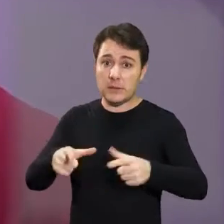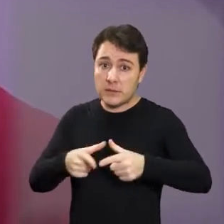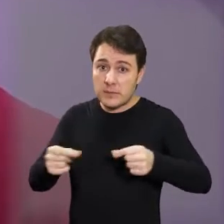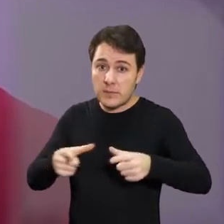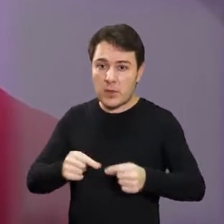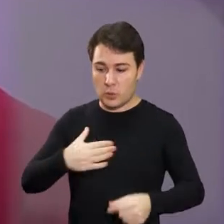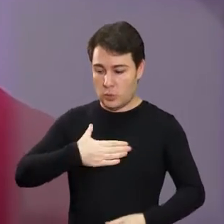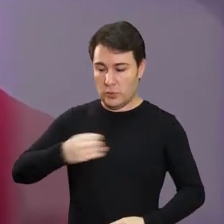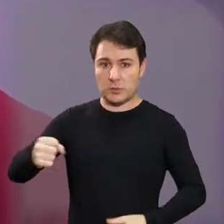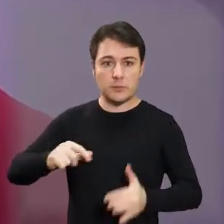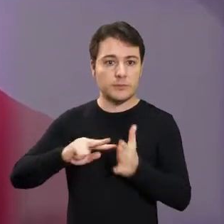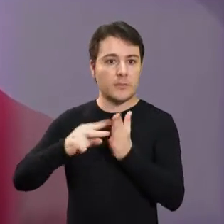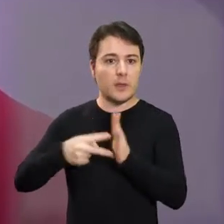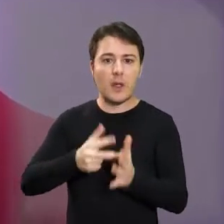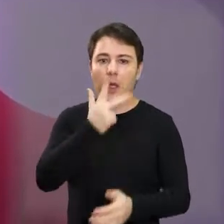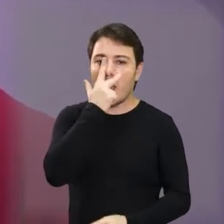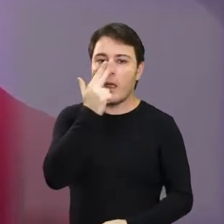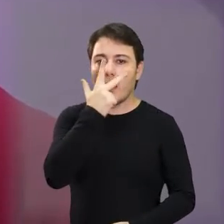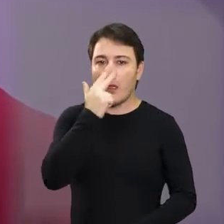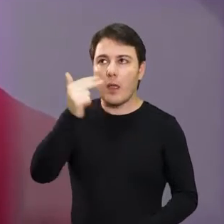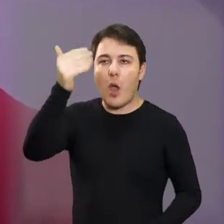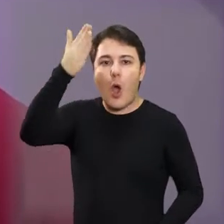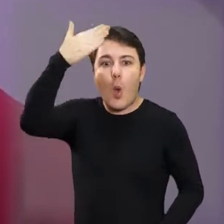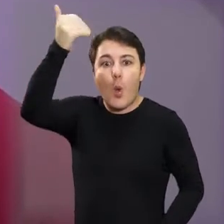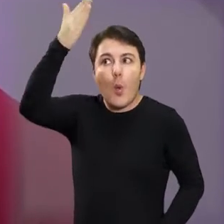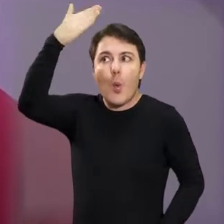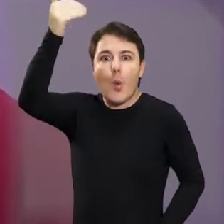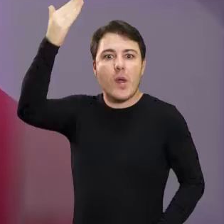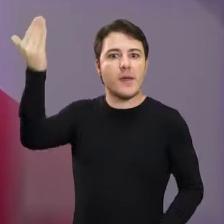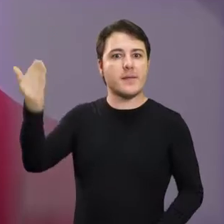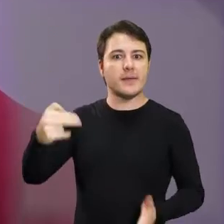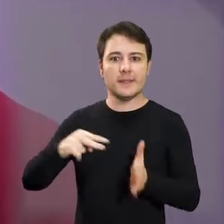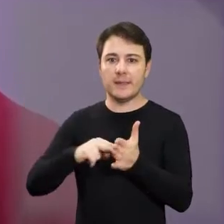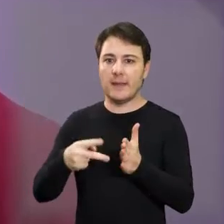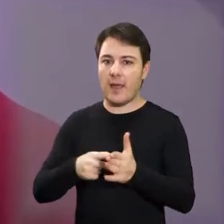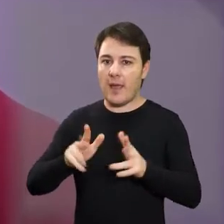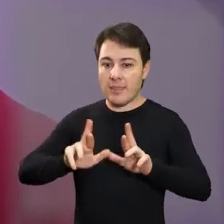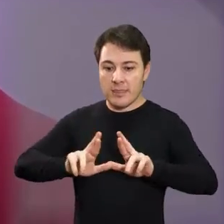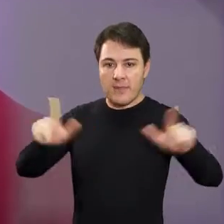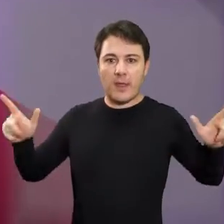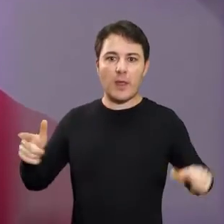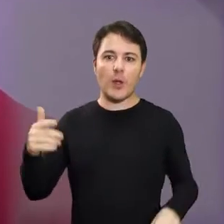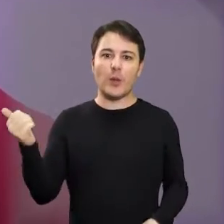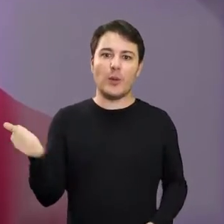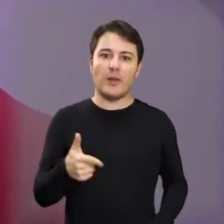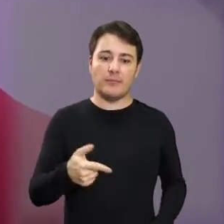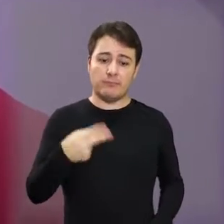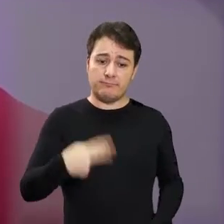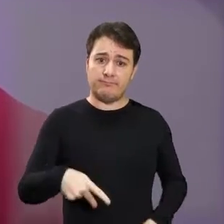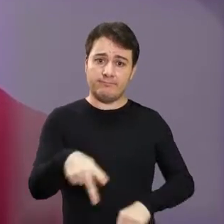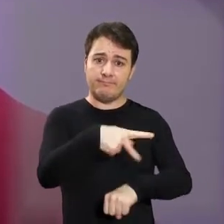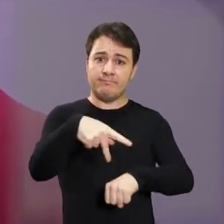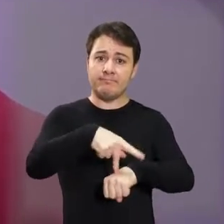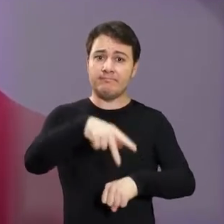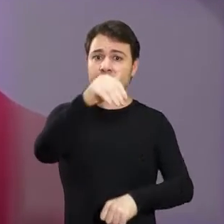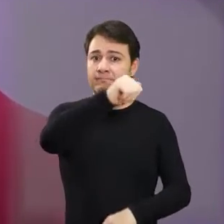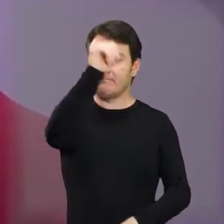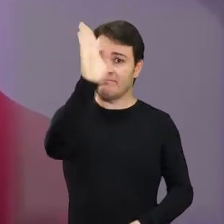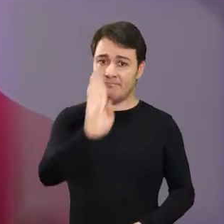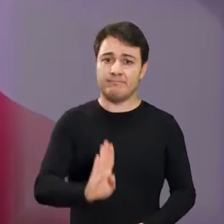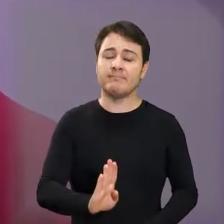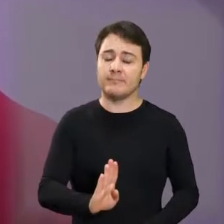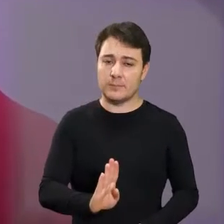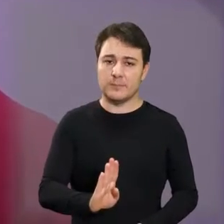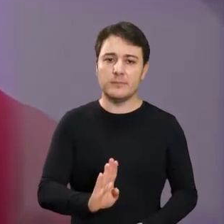se matar, o harakiri, é uma coisa muito relacionada com honra, que é um significado completamente adverso do nosso aqui no